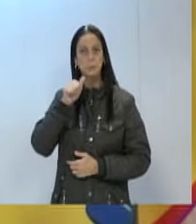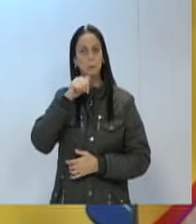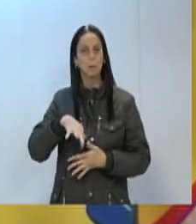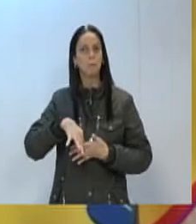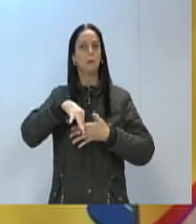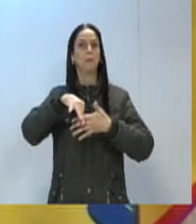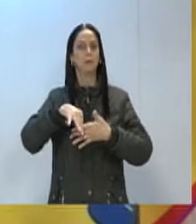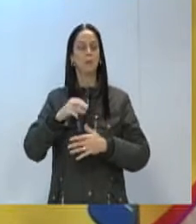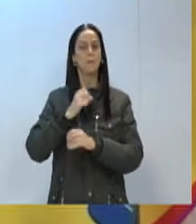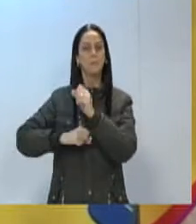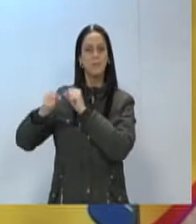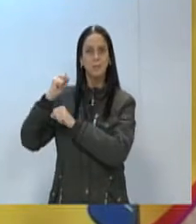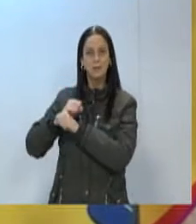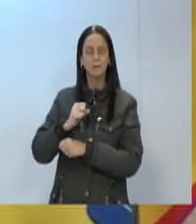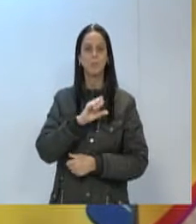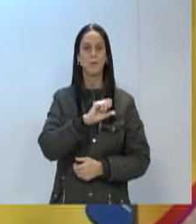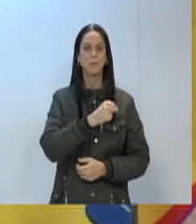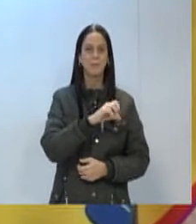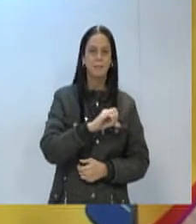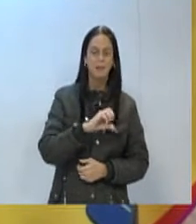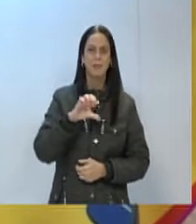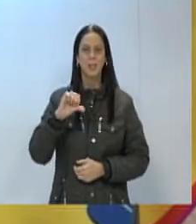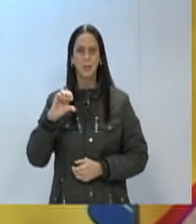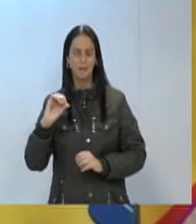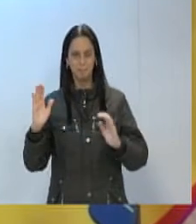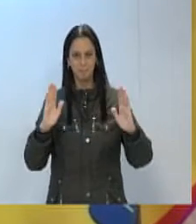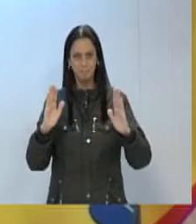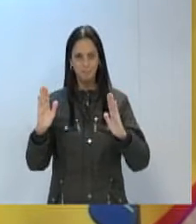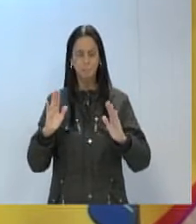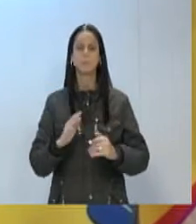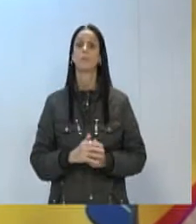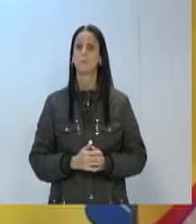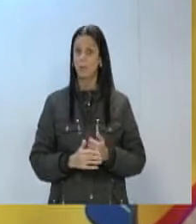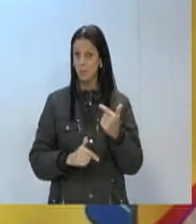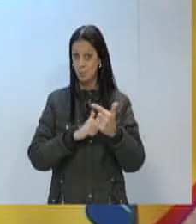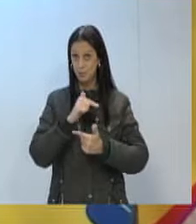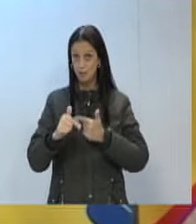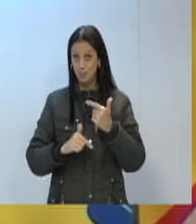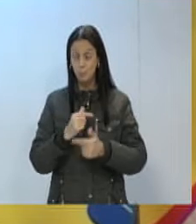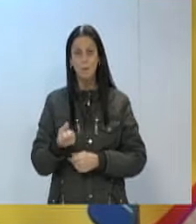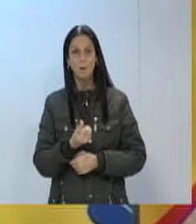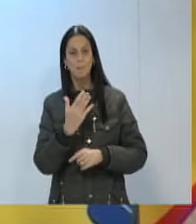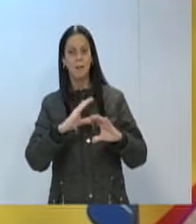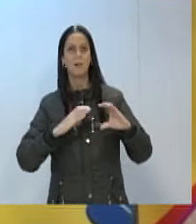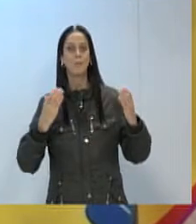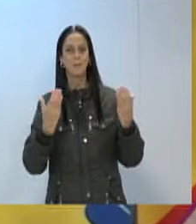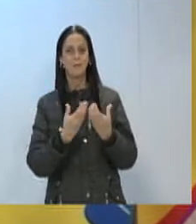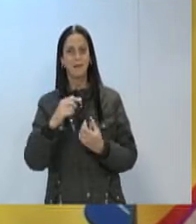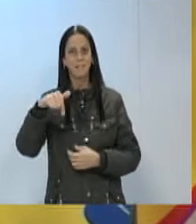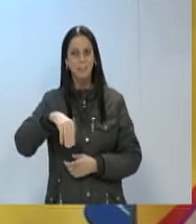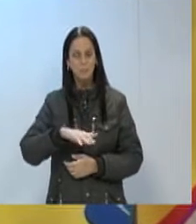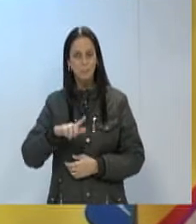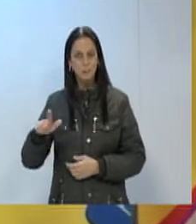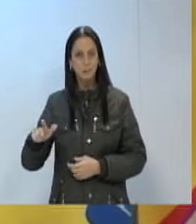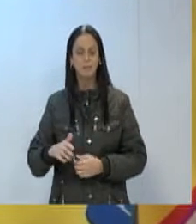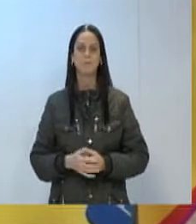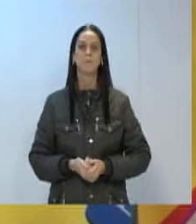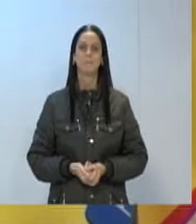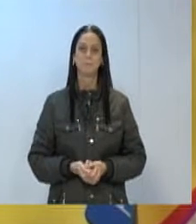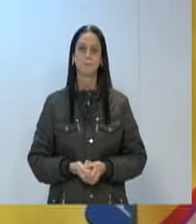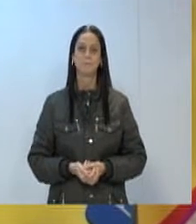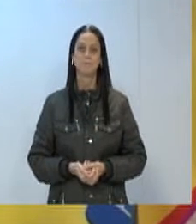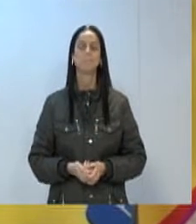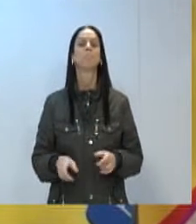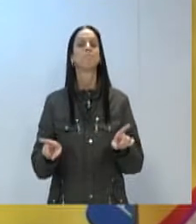nos anos 80 e 90 ela trabalhou comum em Muitas comunidades em Blumenau ela trabalhou com